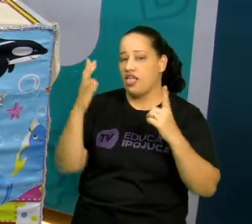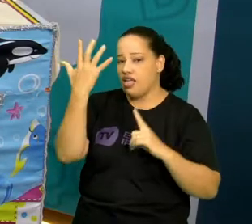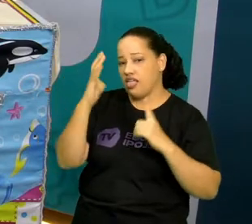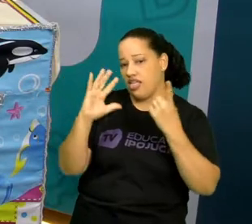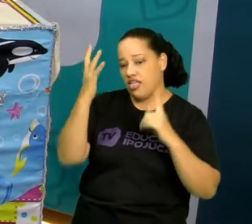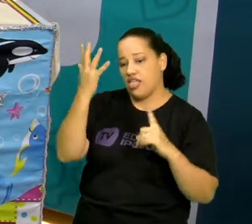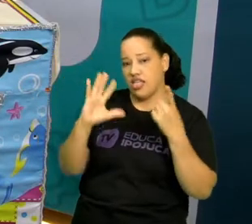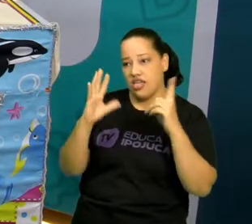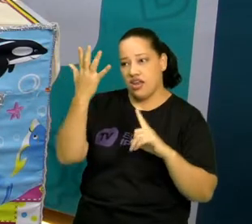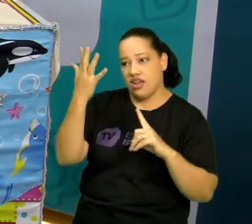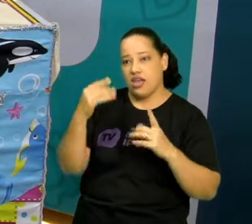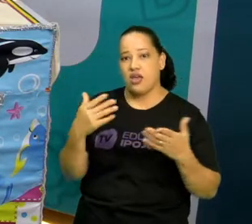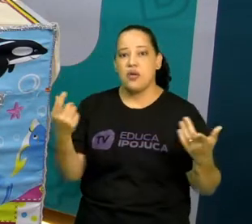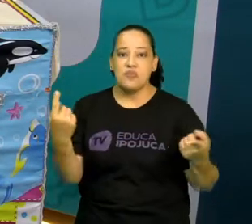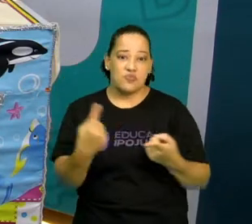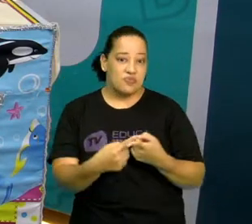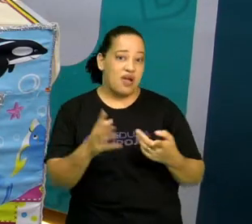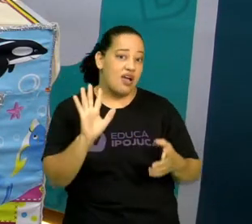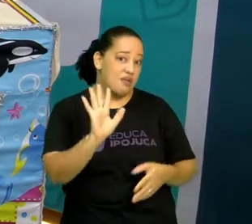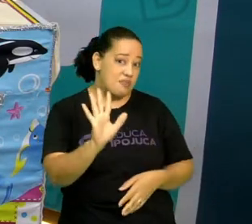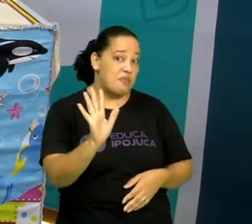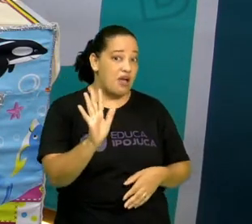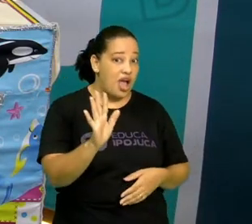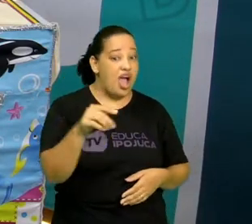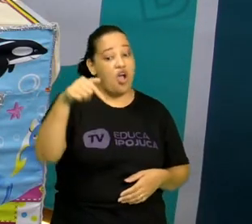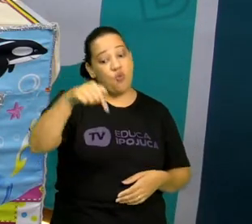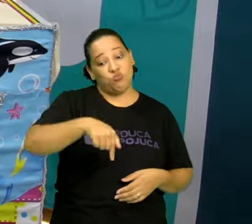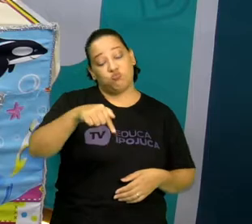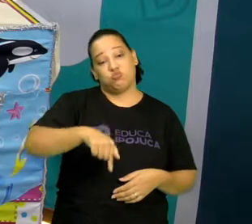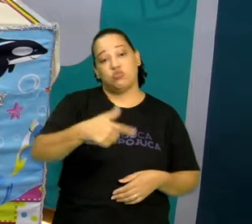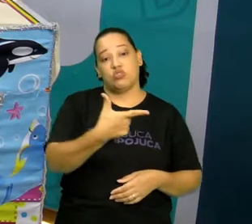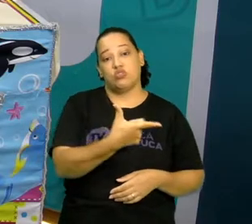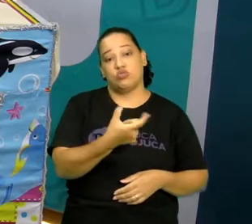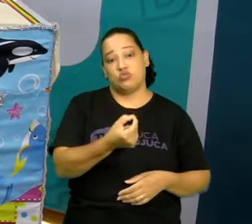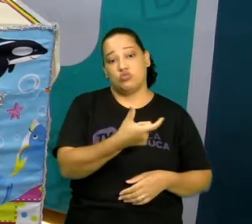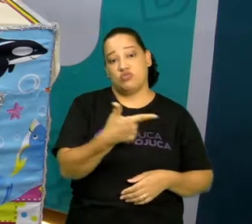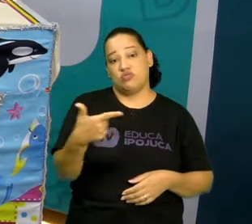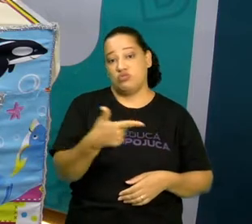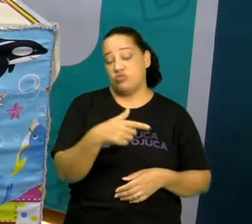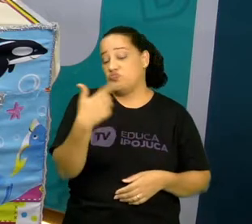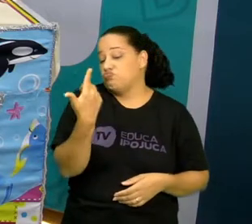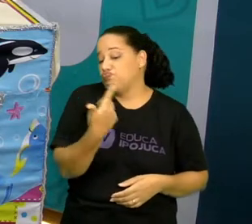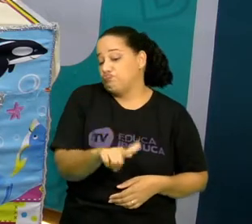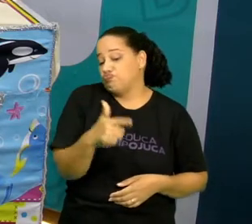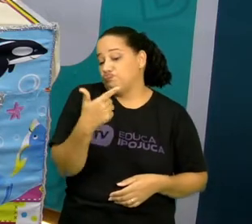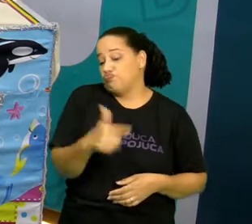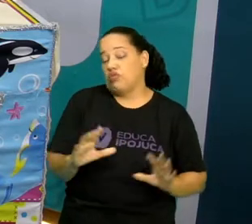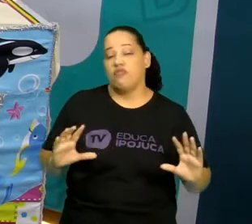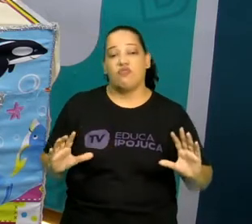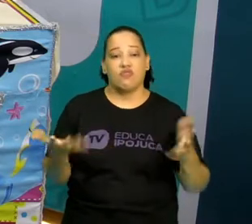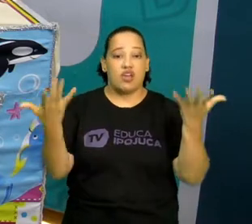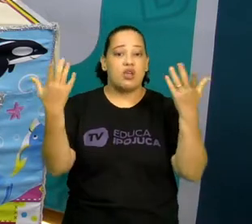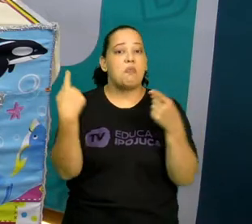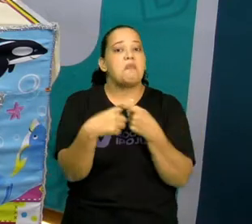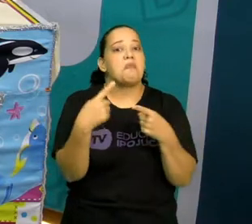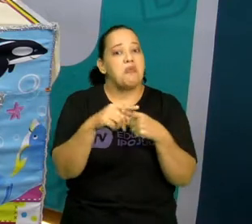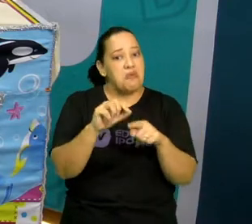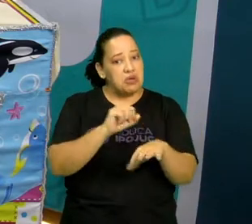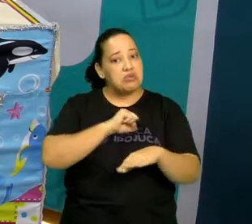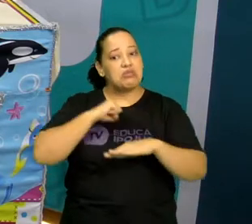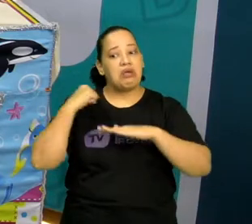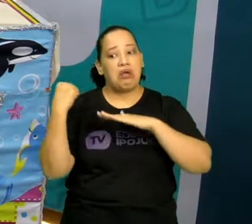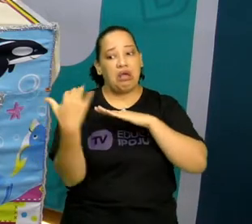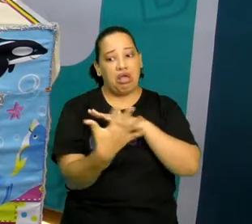ano, né, isso, leiturinha, não teremos carnaval, né, isso, leiturinha? Por quê? O coronavírus está aí,